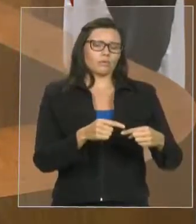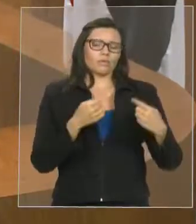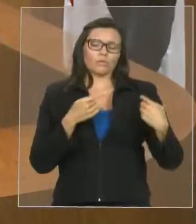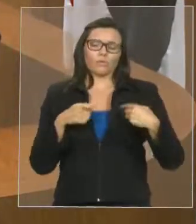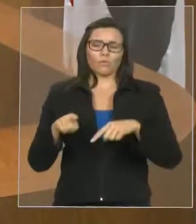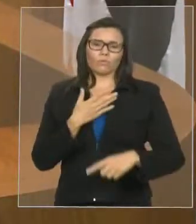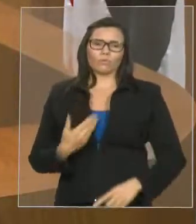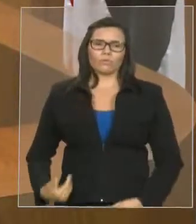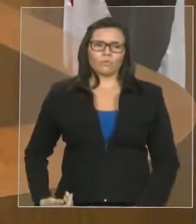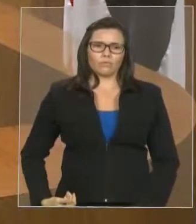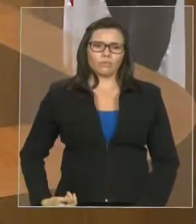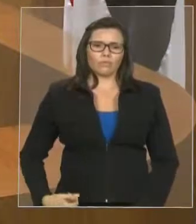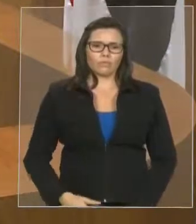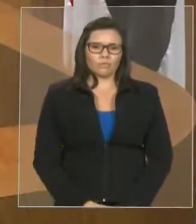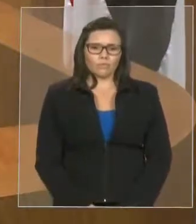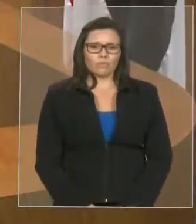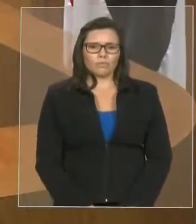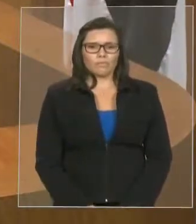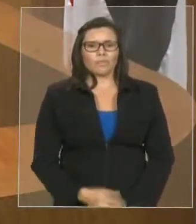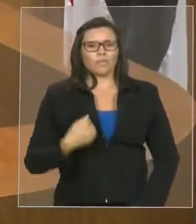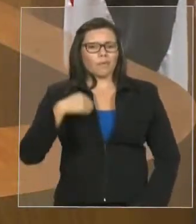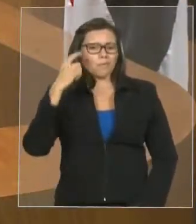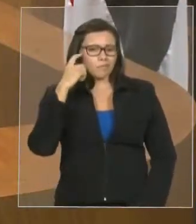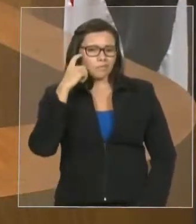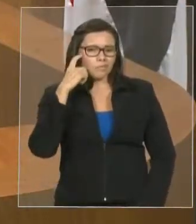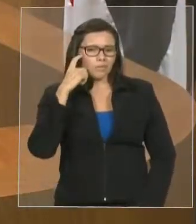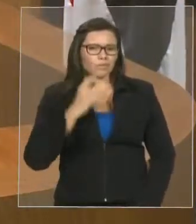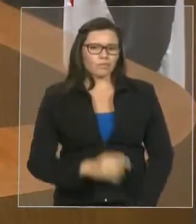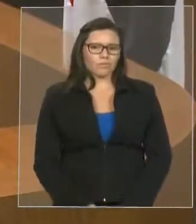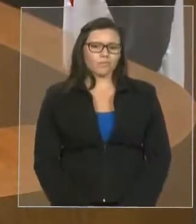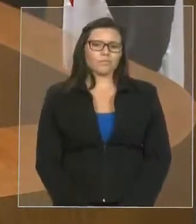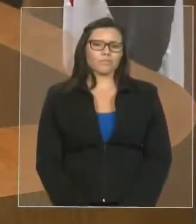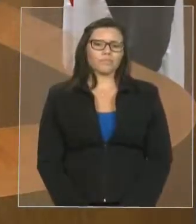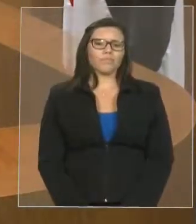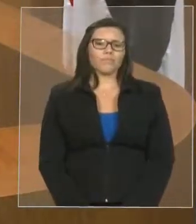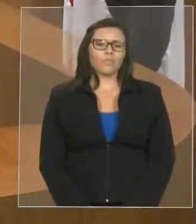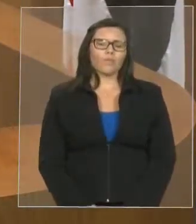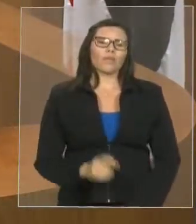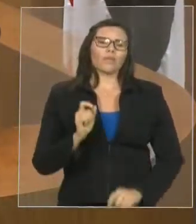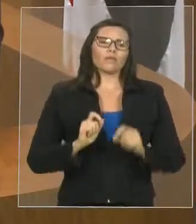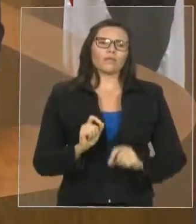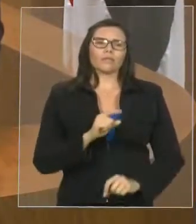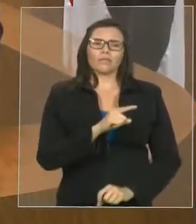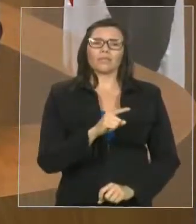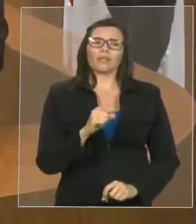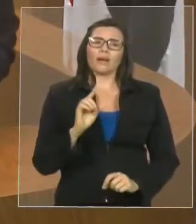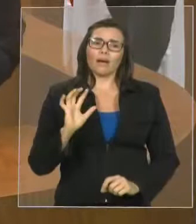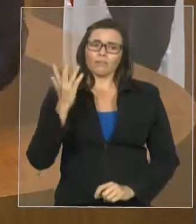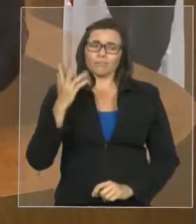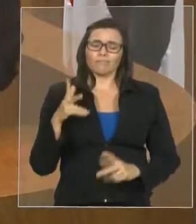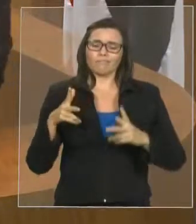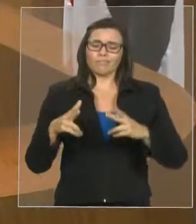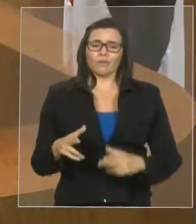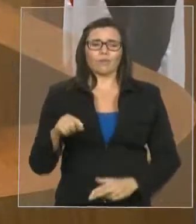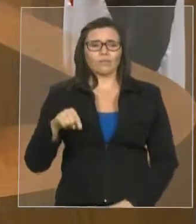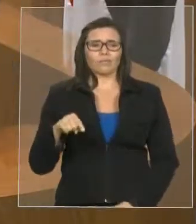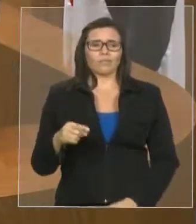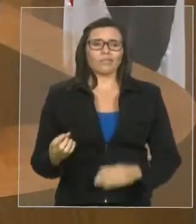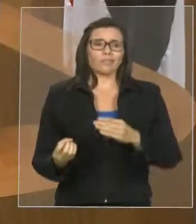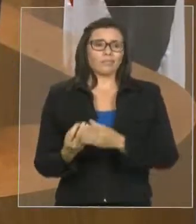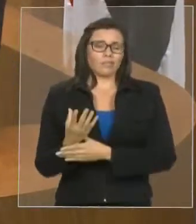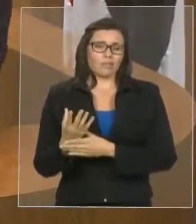teria sido convocada uma constituinte e os deputados contrários seriam todos afastados, como aconteceu na Venezuela. Mas, senhor